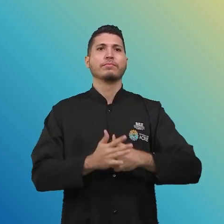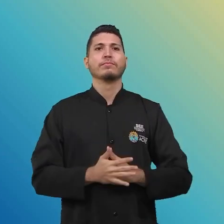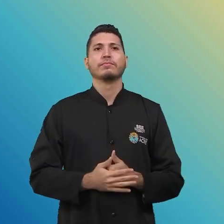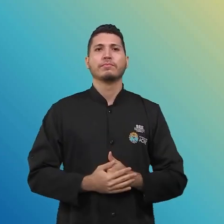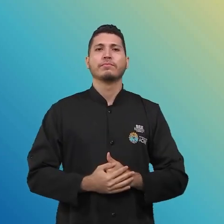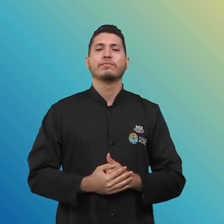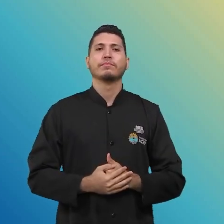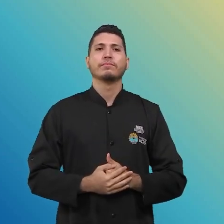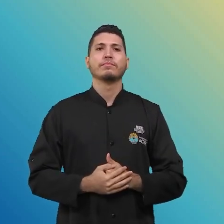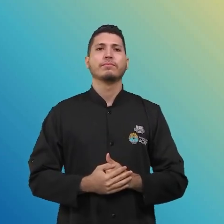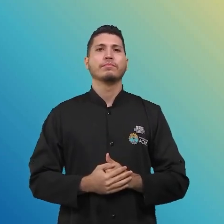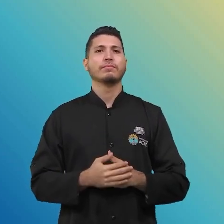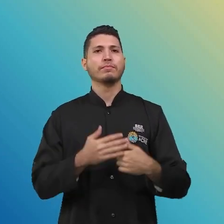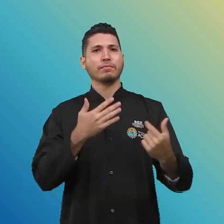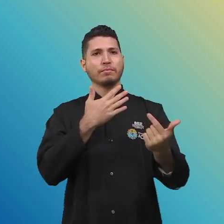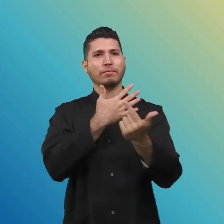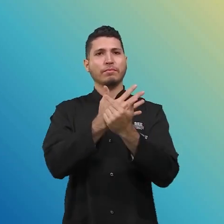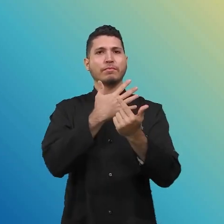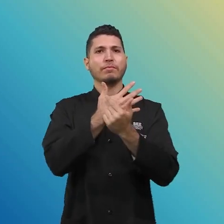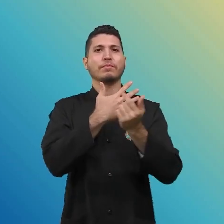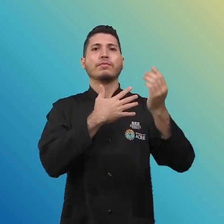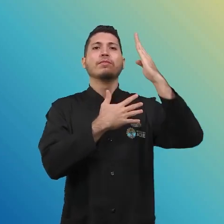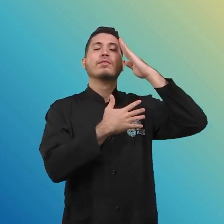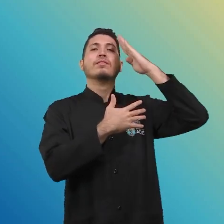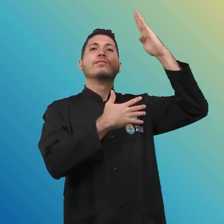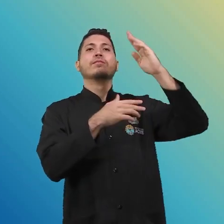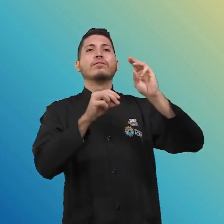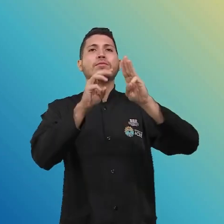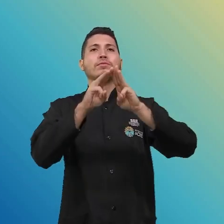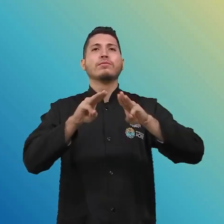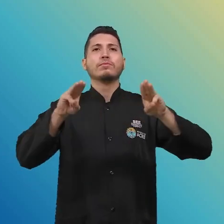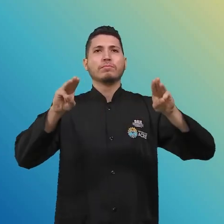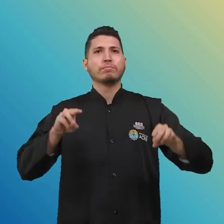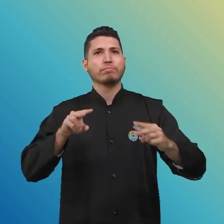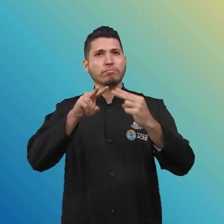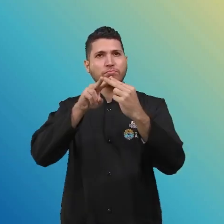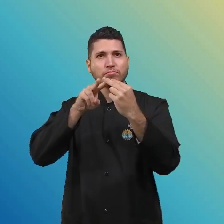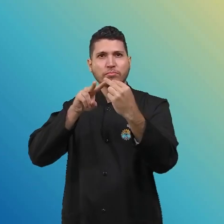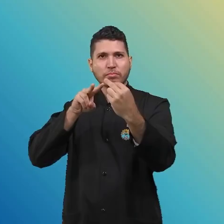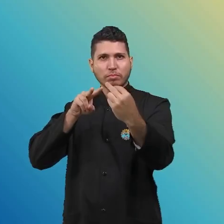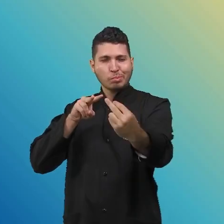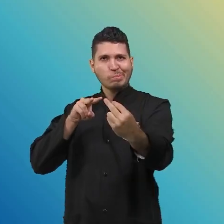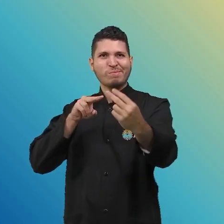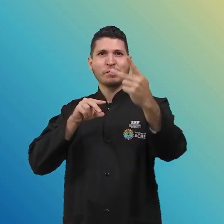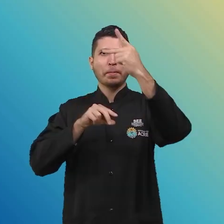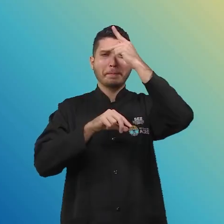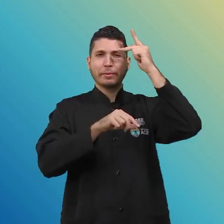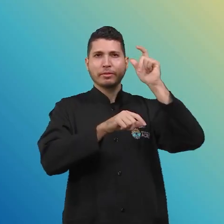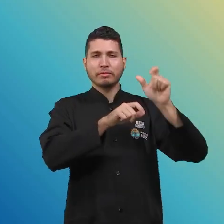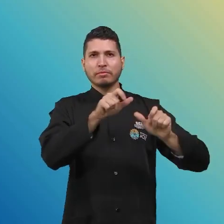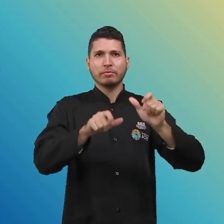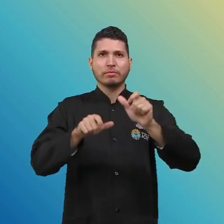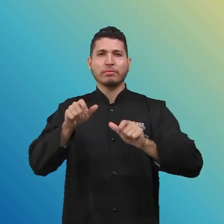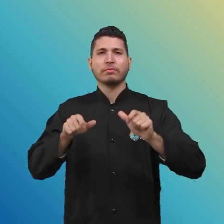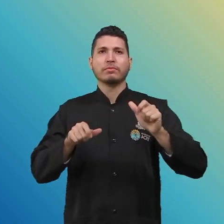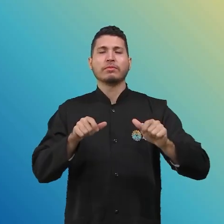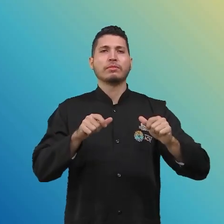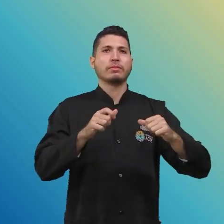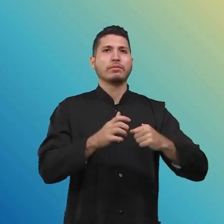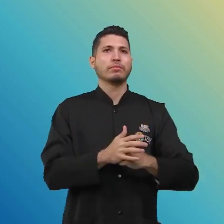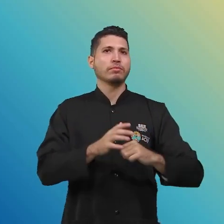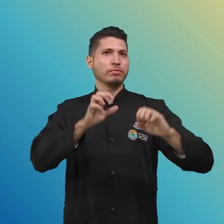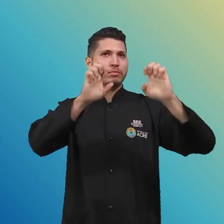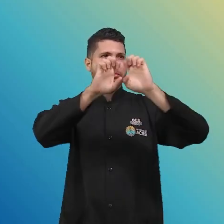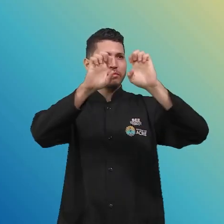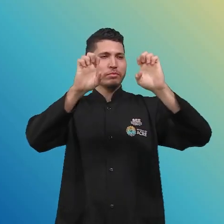qual é a principal função de um museu virtual para o público, considerando o seu